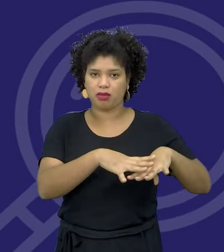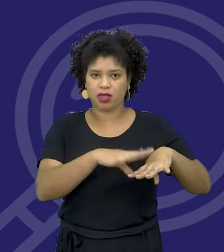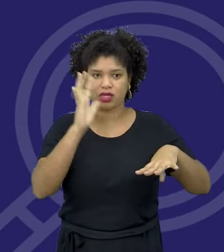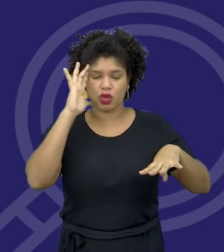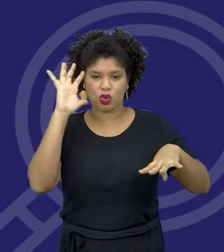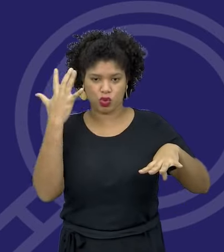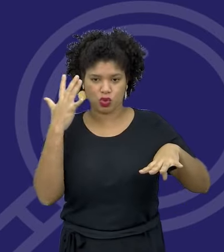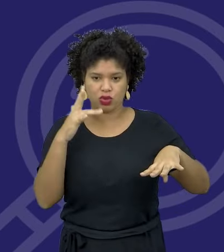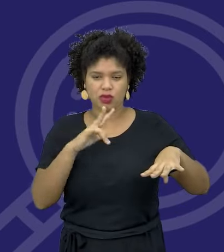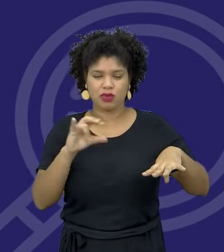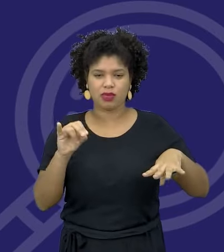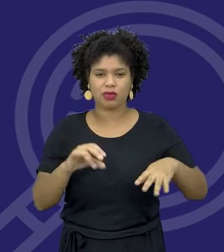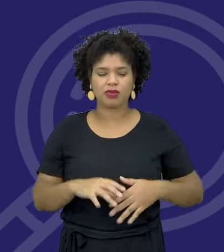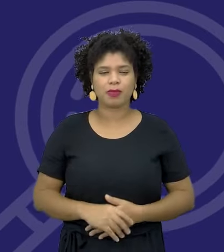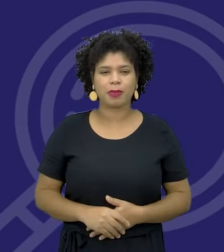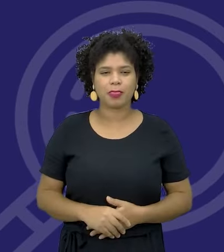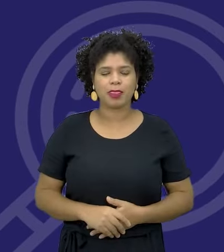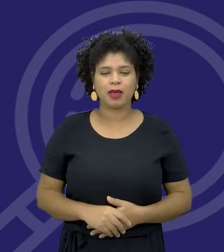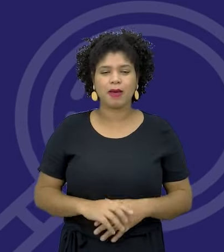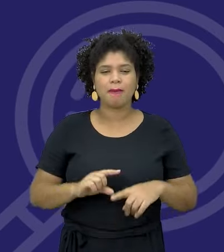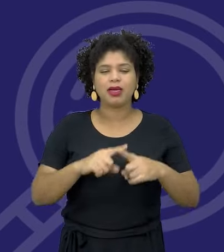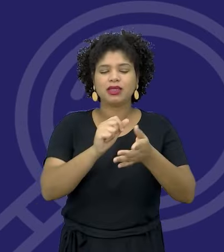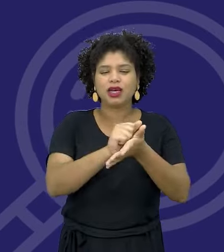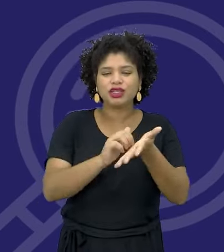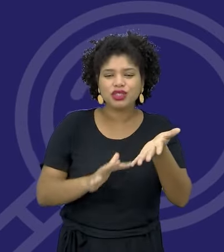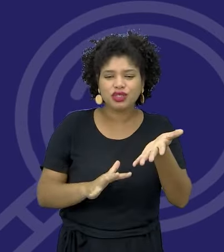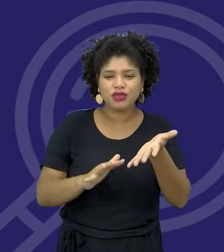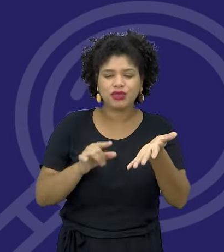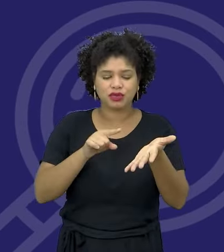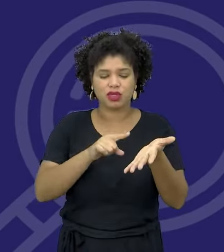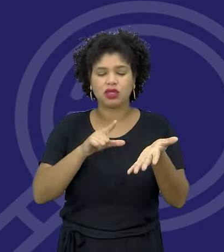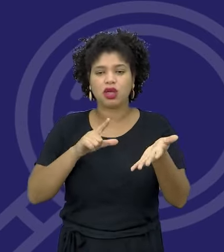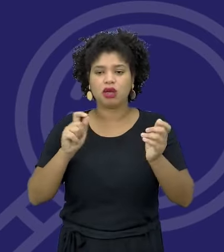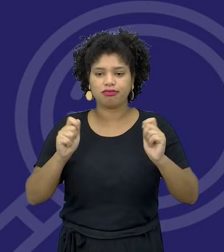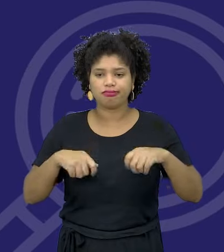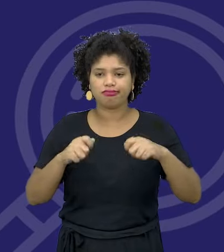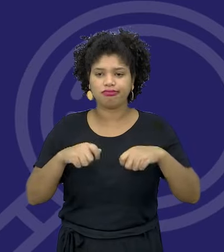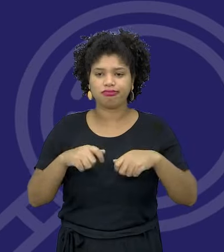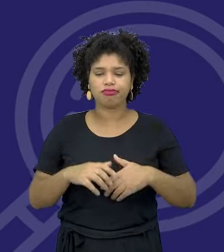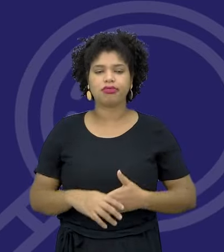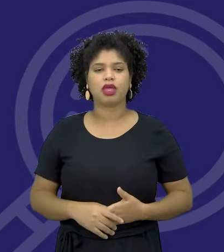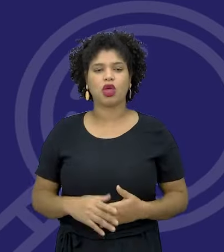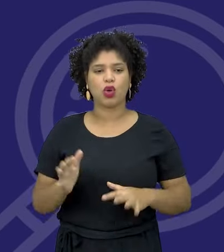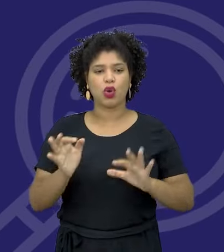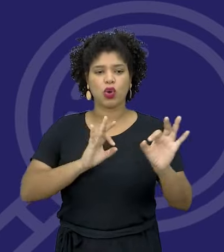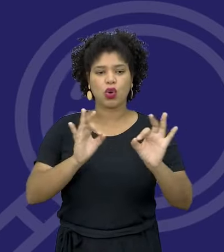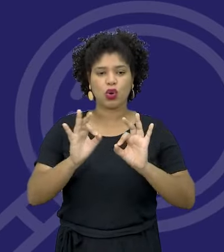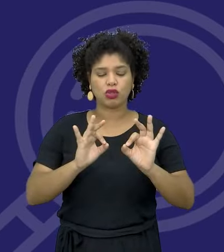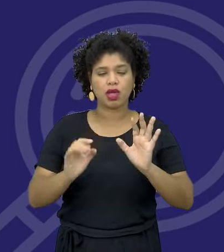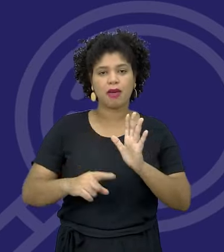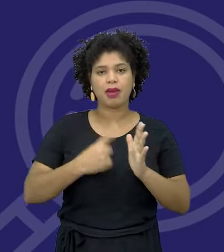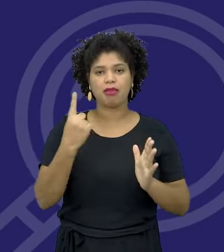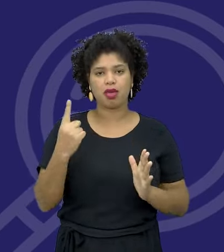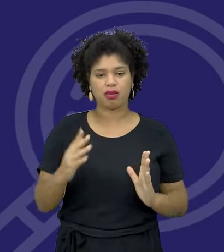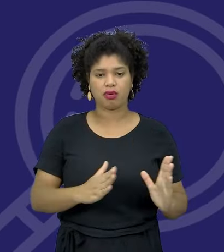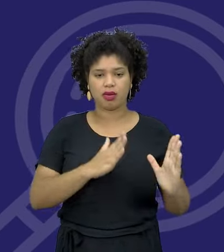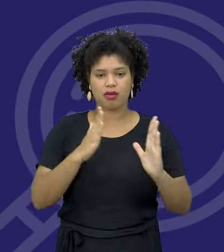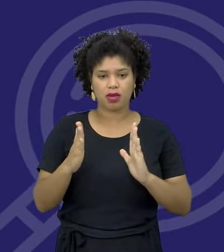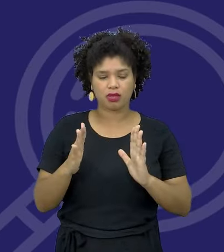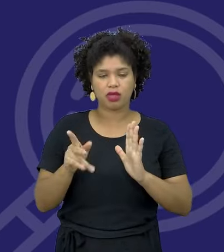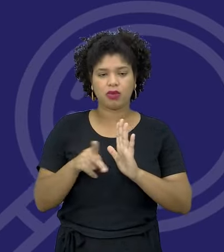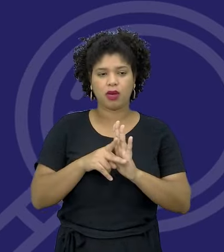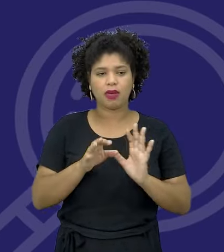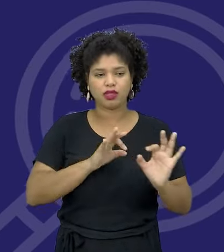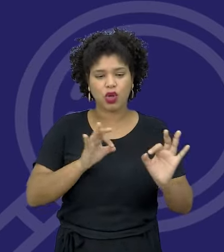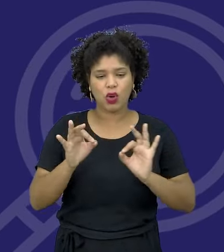relação àquela atividade, a gente pode estar falando que a primeira parte de preparação